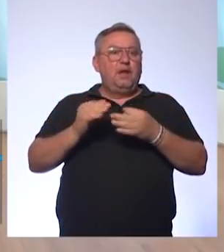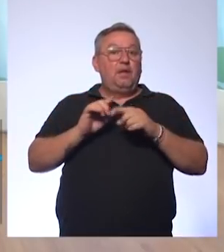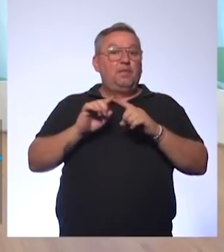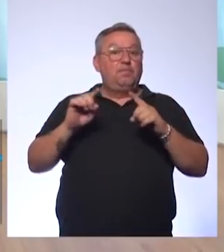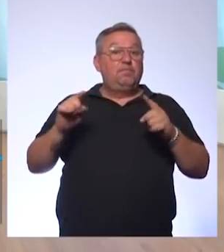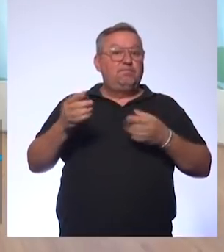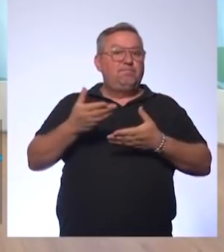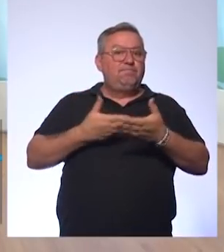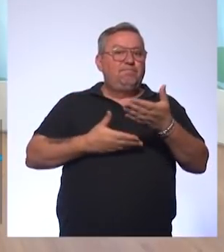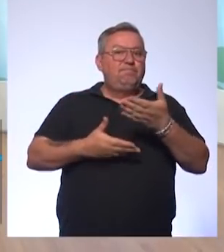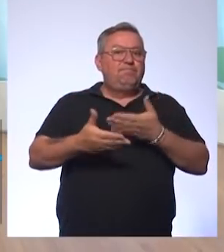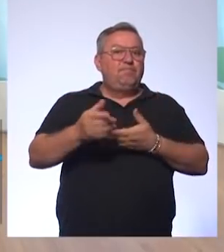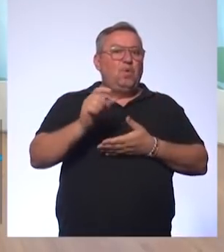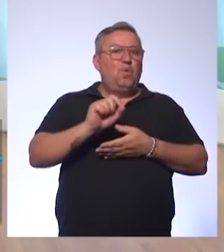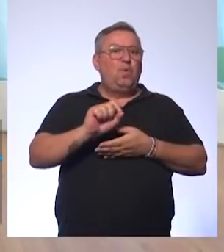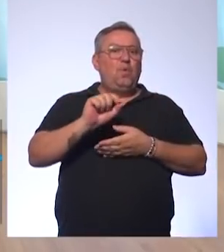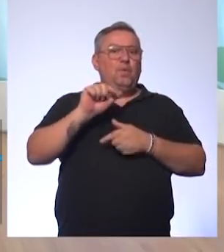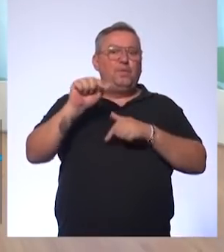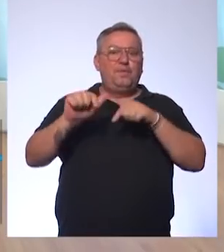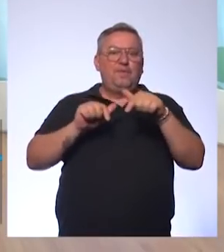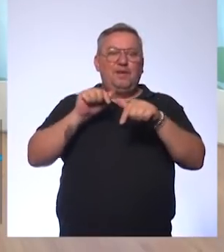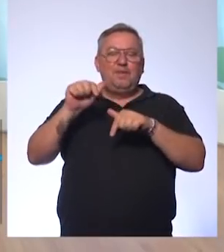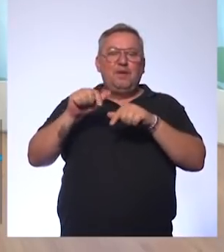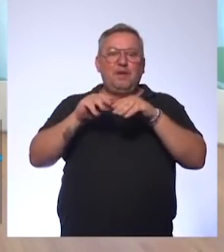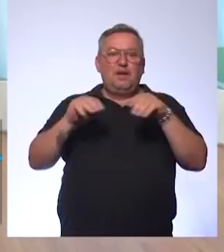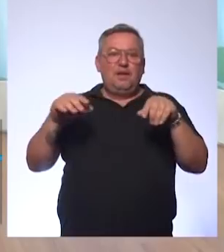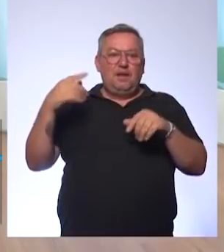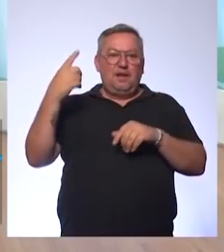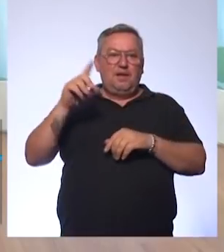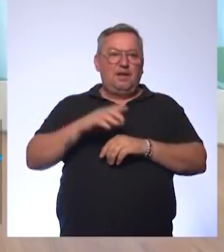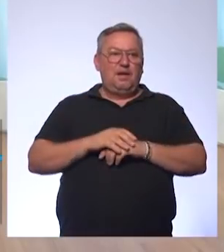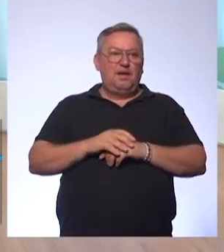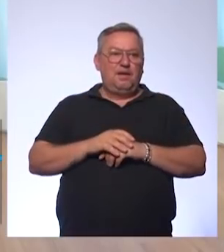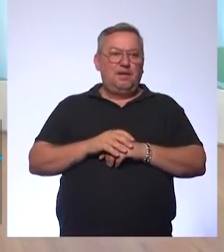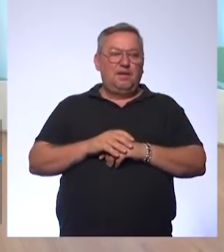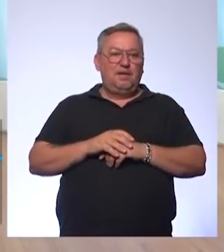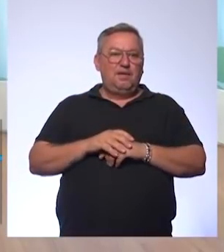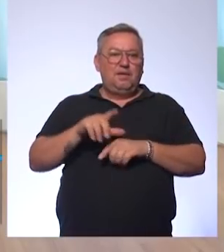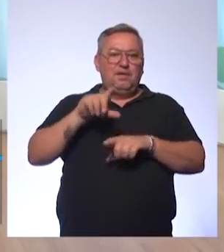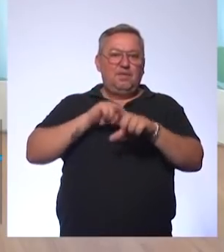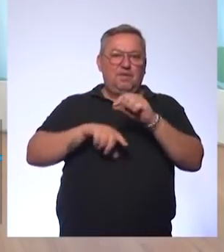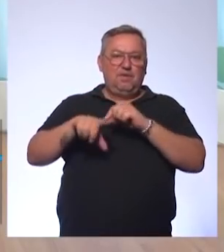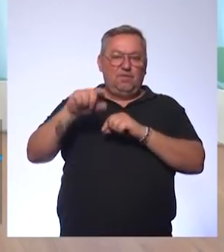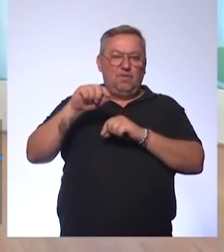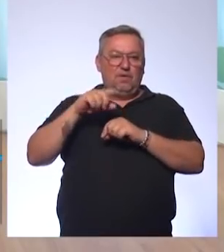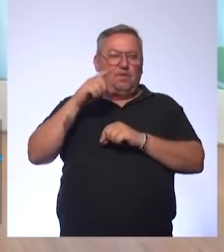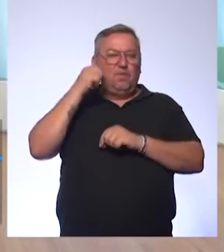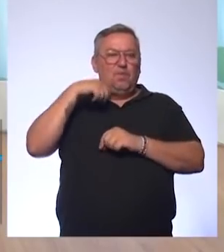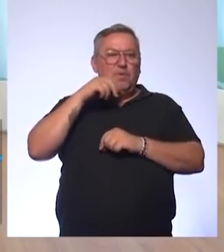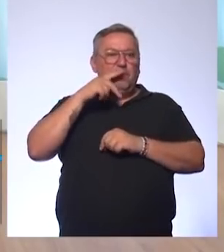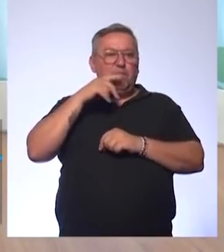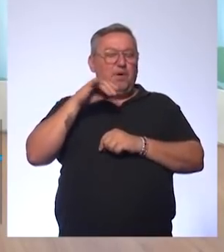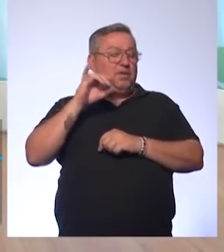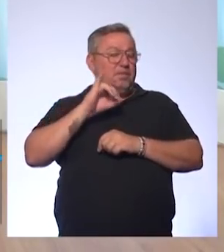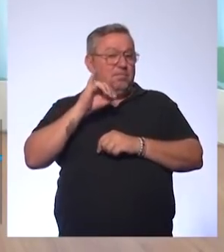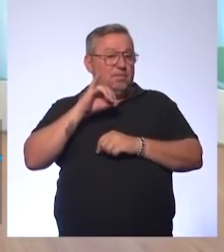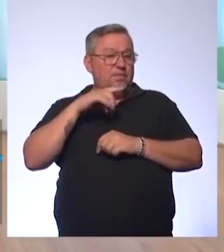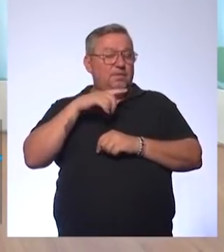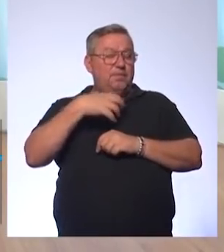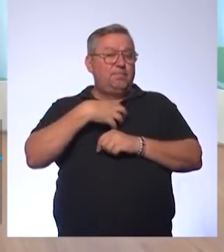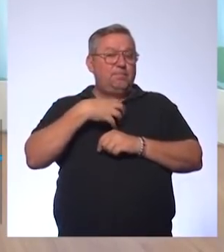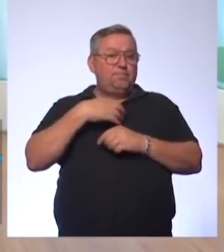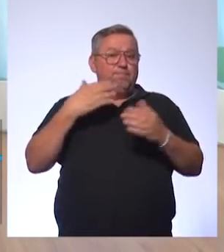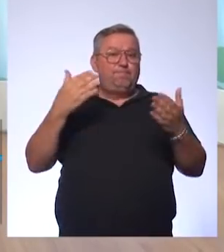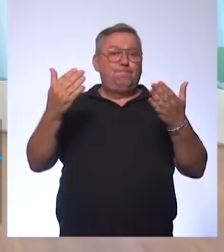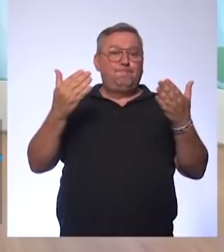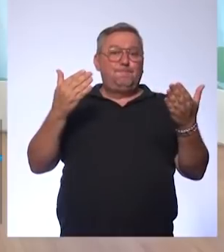troca, o que você vai dar para ele? Você vai trabalhar nas terras dele. O que você escolhe, Sofia? Imagina você, sua mãe, seu pai, seus irmãos, nessa situação.